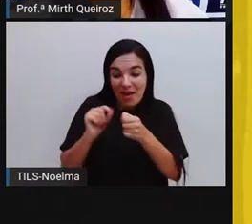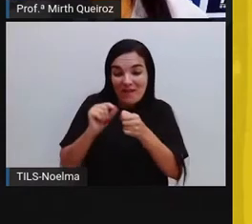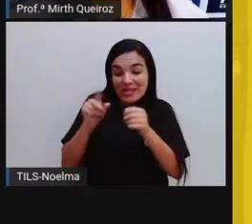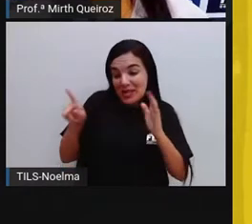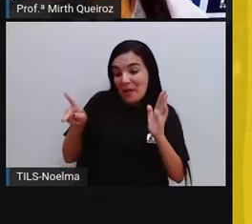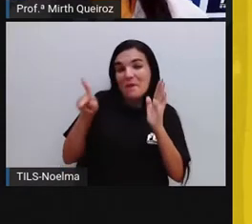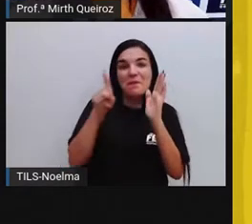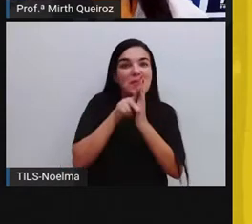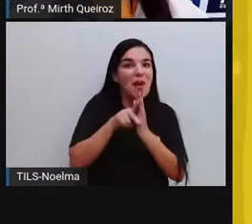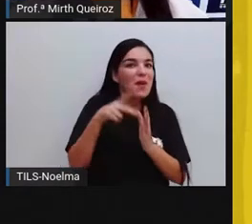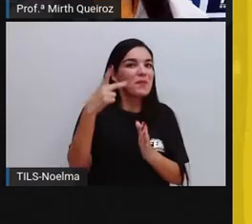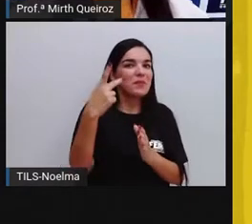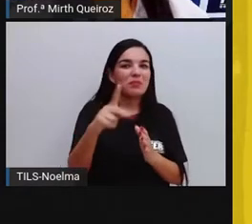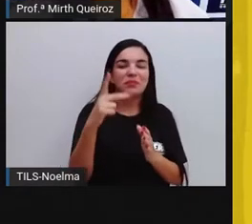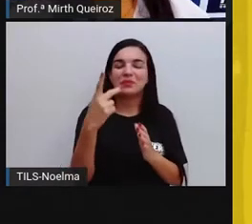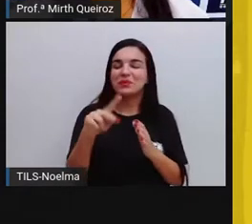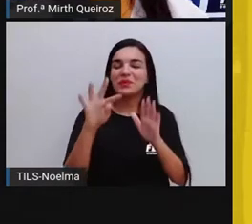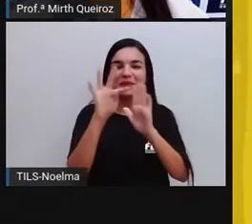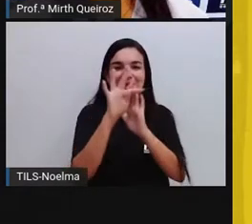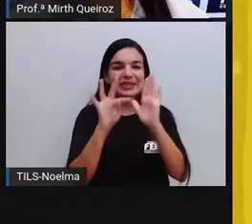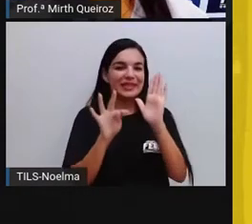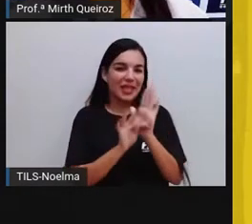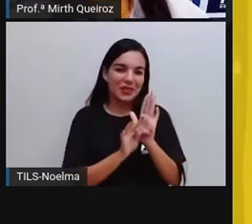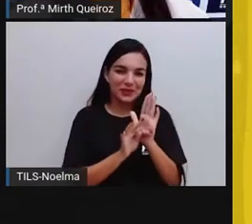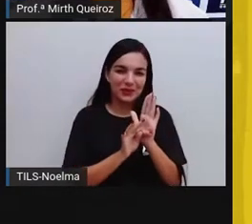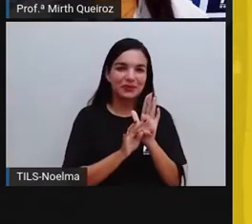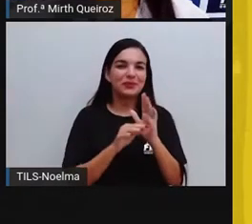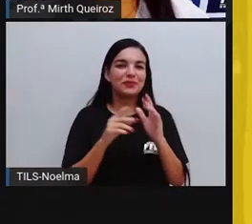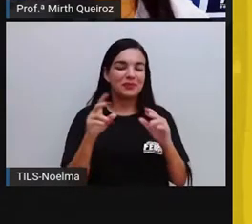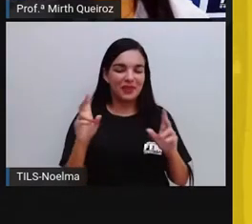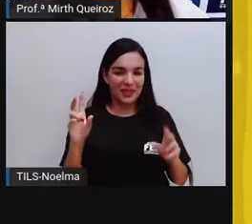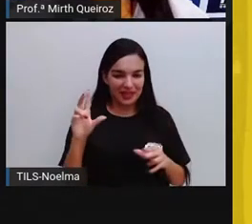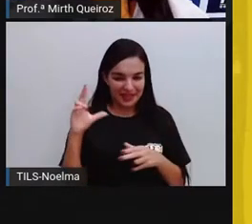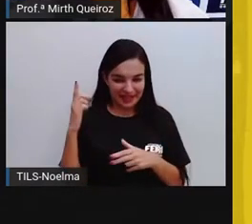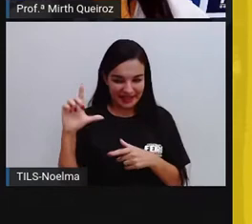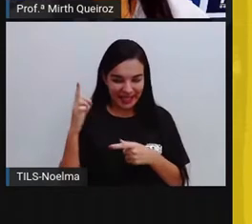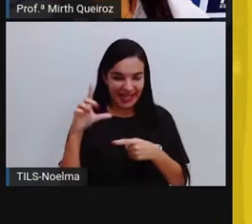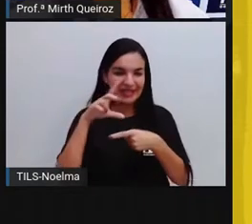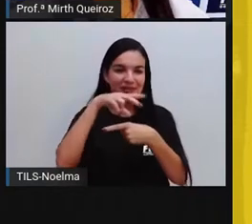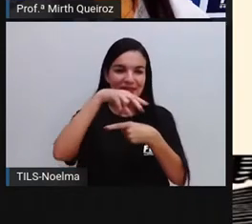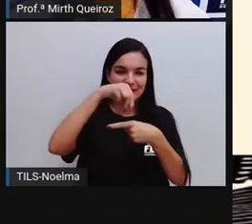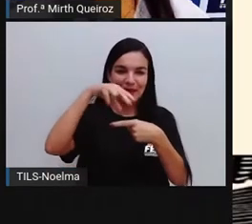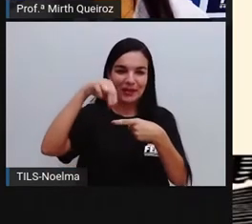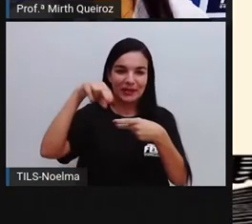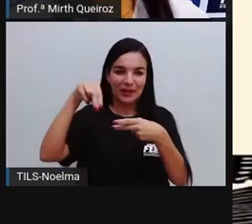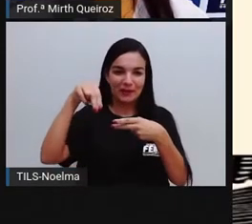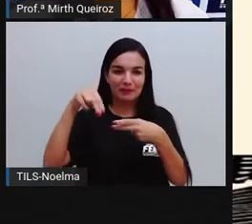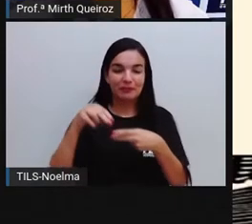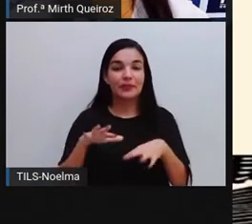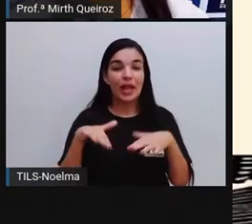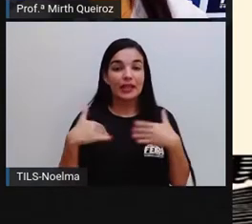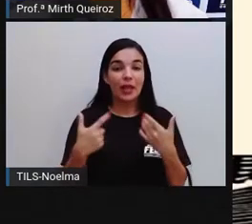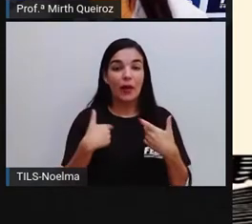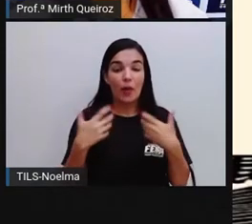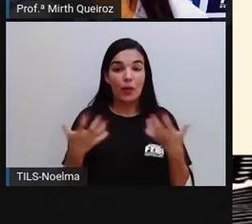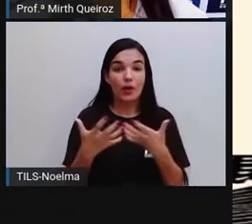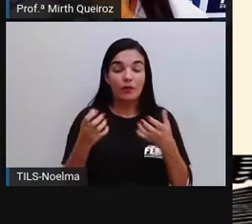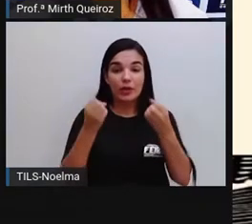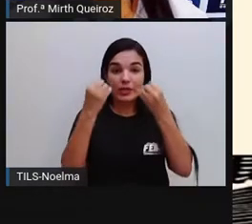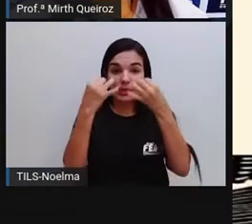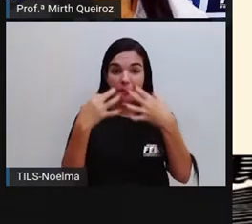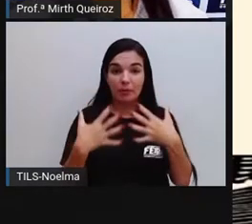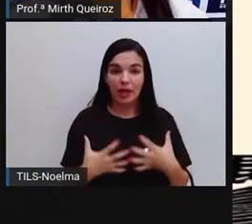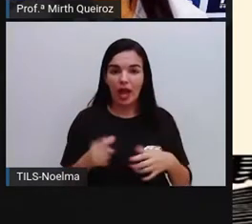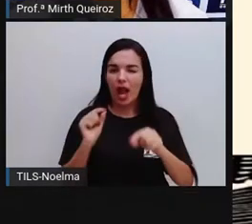isso mesmo, vocês vão produzir aí um texto de literatura de cordel. Para isso, eu vou explicar para vocês